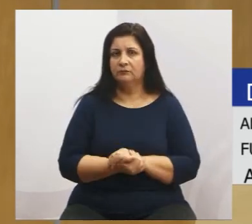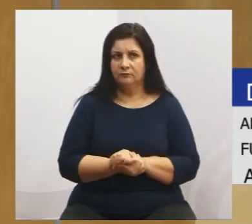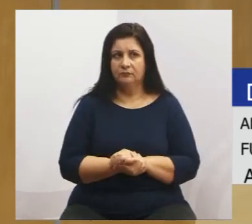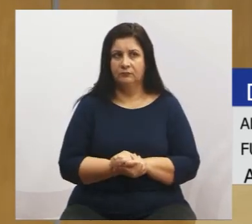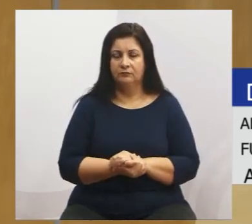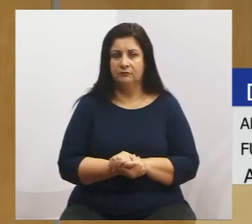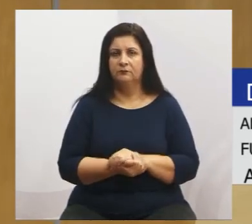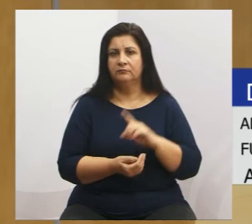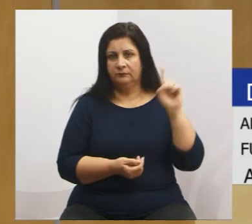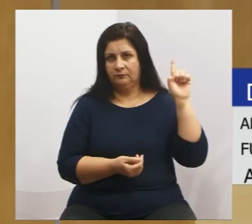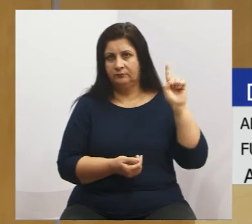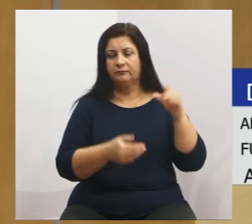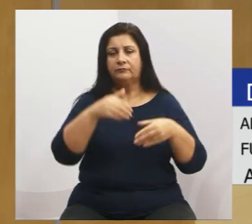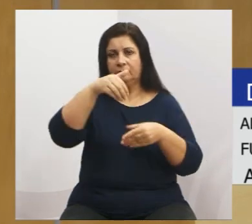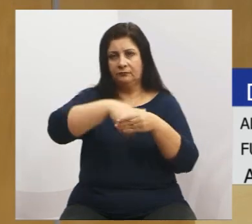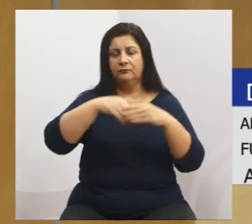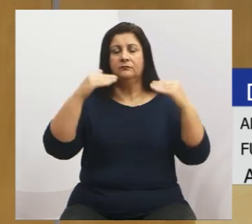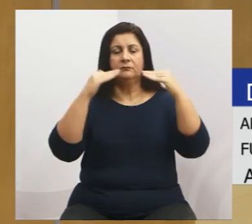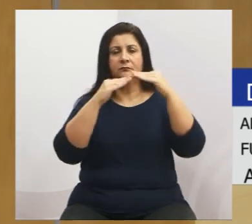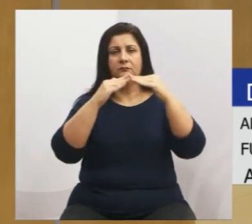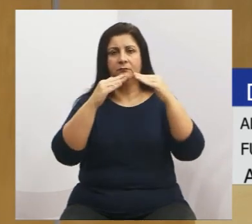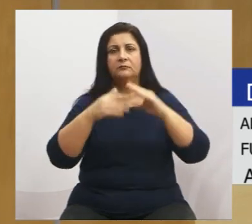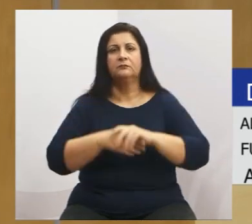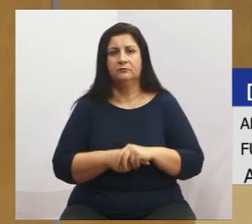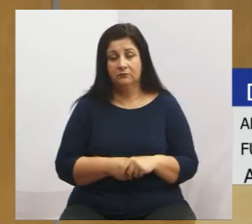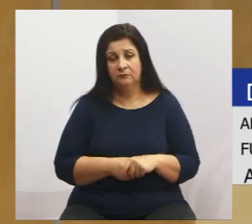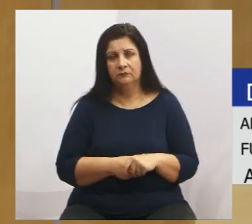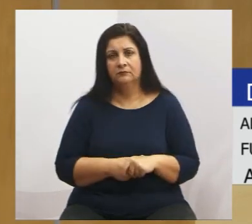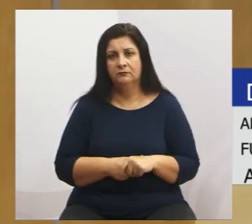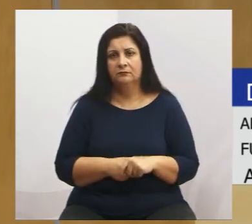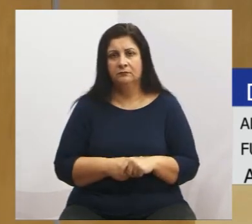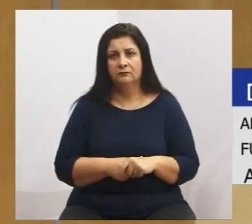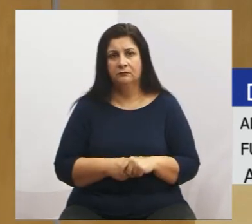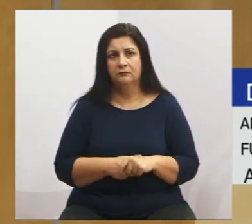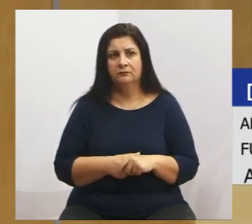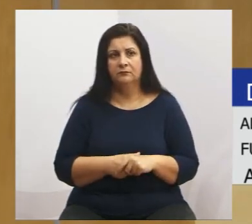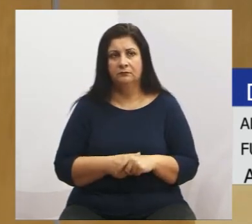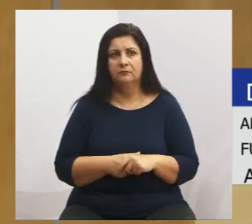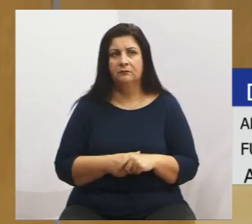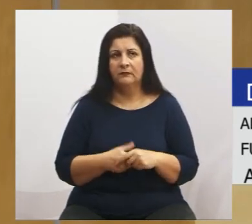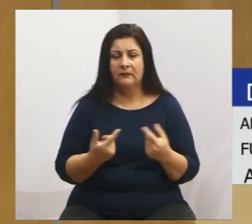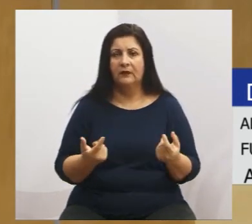meu voto será favorável, ainda mais que isso daí está dentro